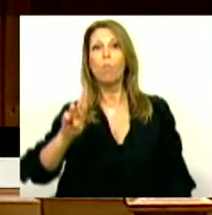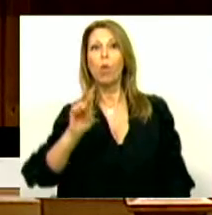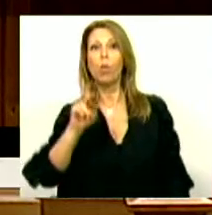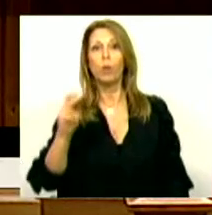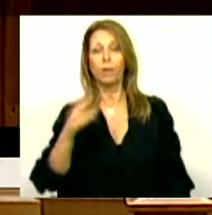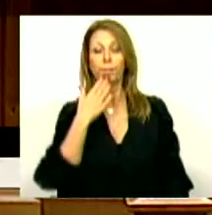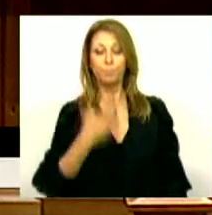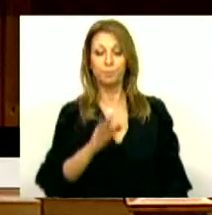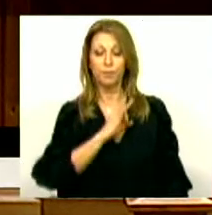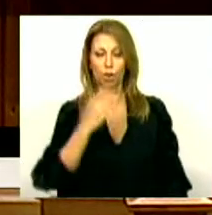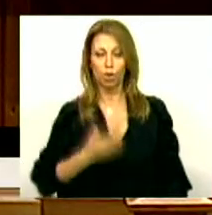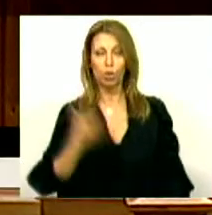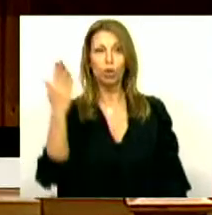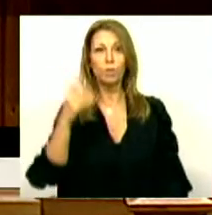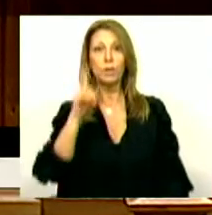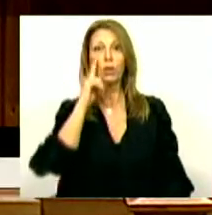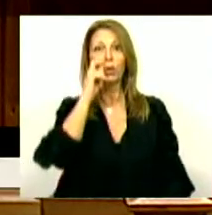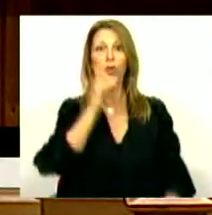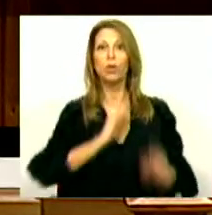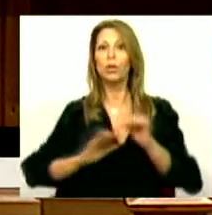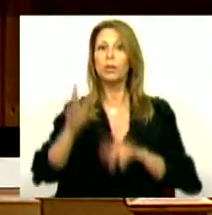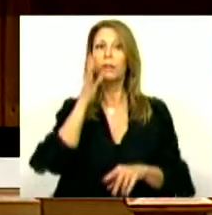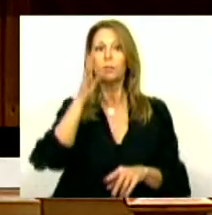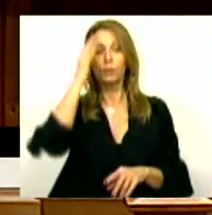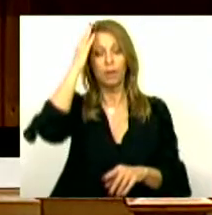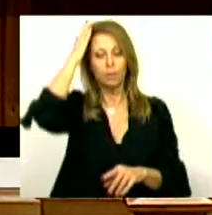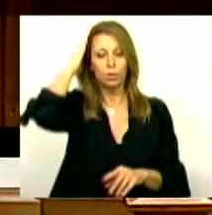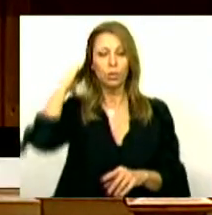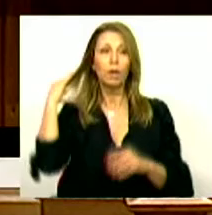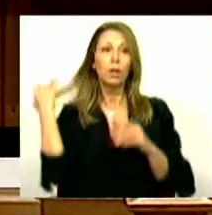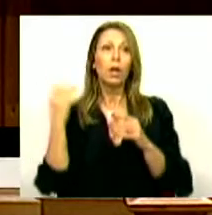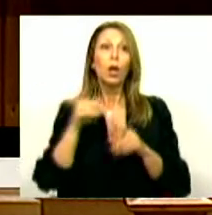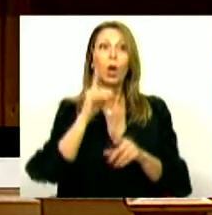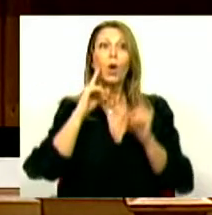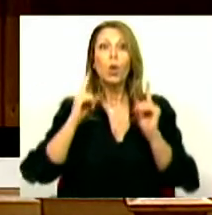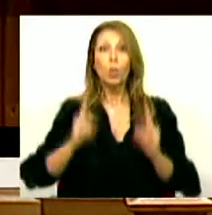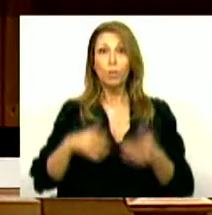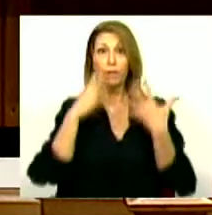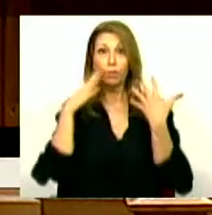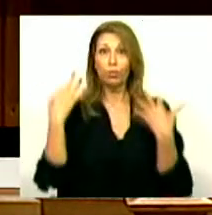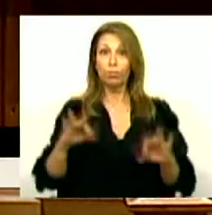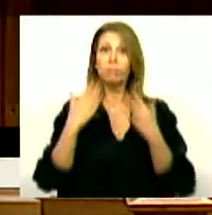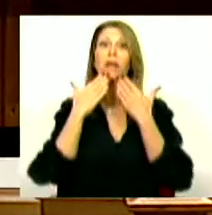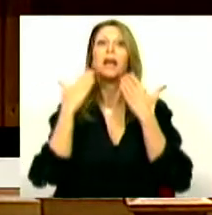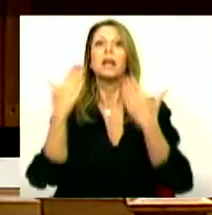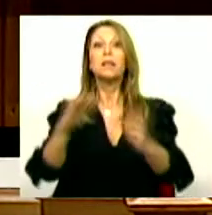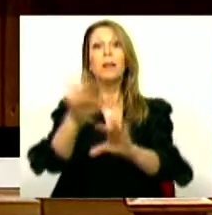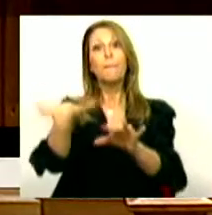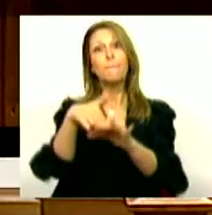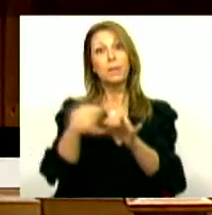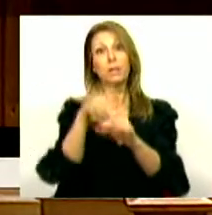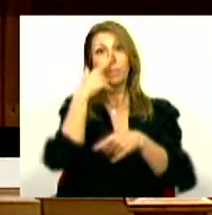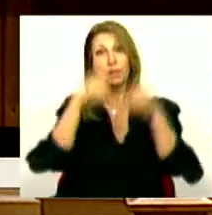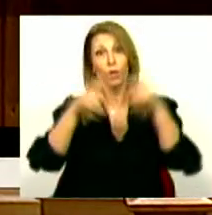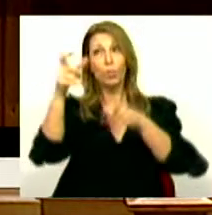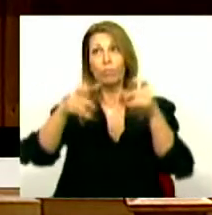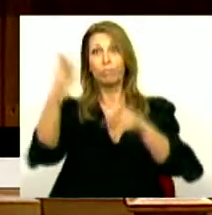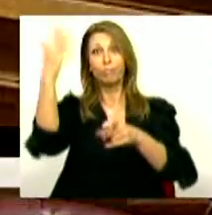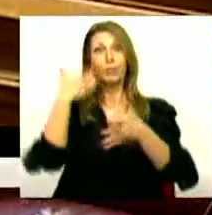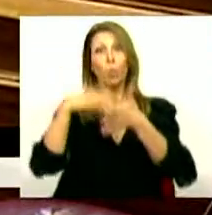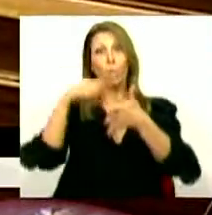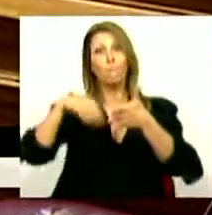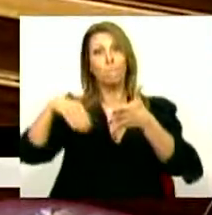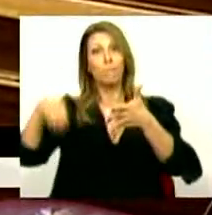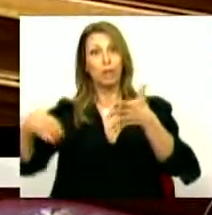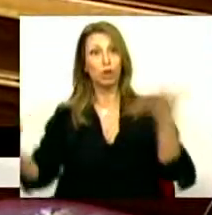Muito obrigada, Sr. Presidente, senhoras e senhores deputados. Começamos, naturalmente, por agradecer a participação dos peticionários, bem como o